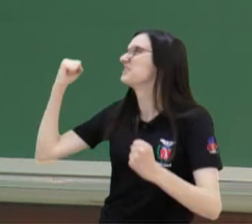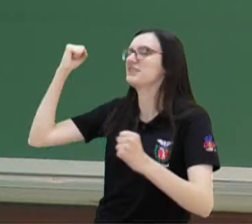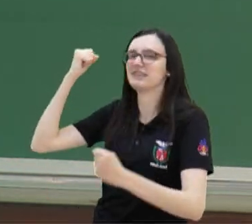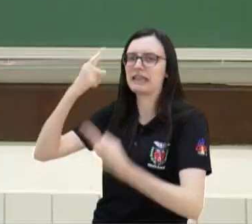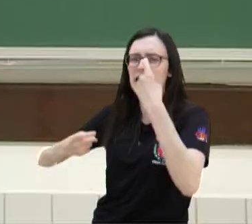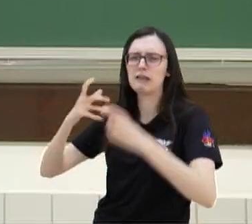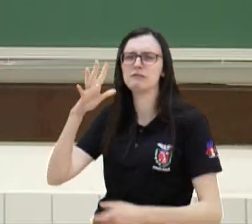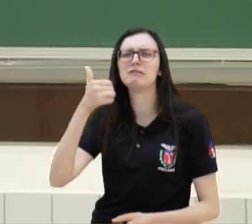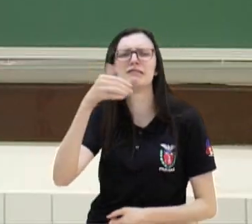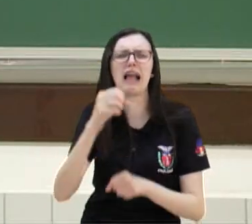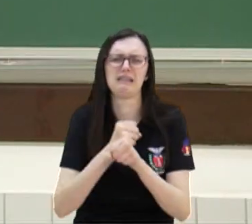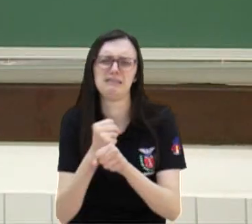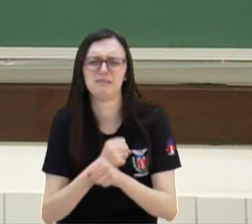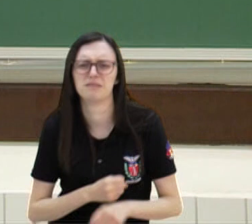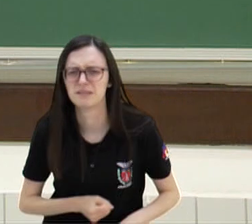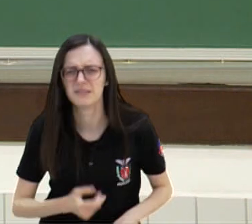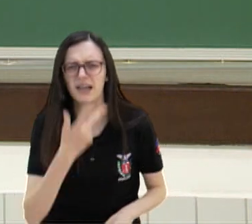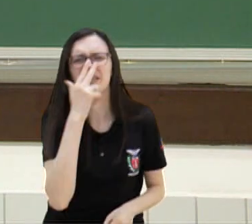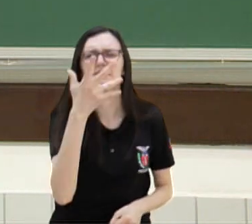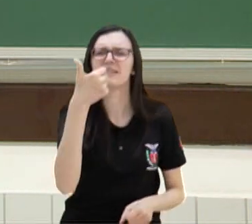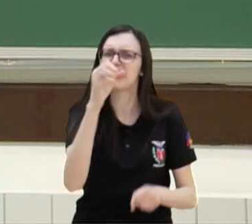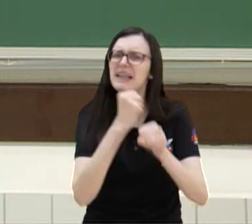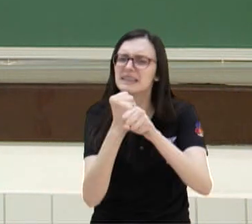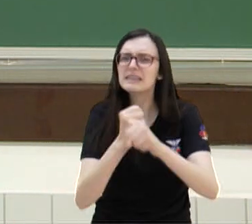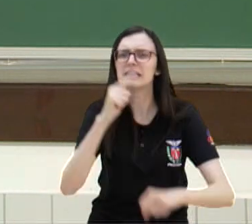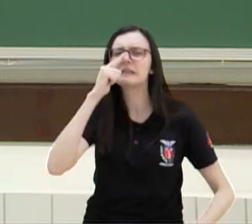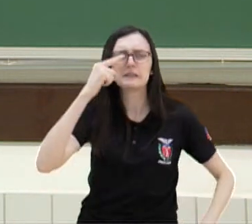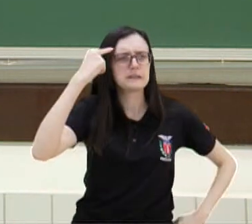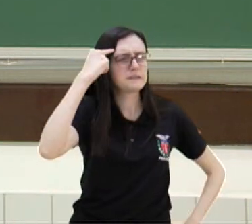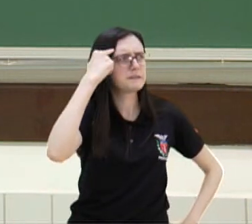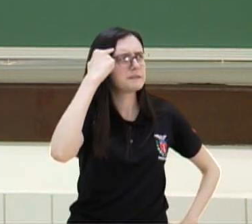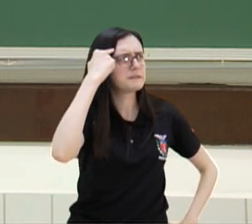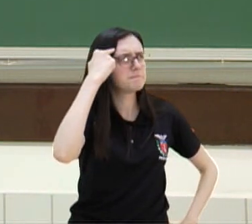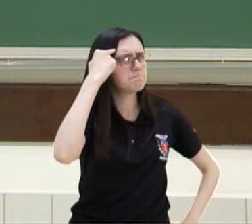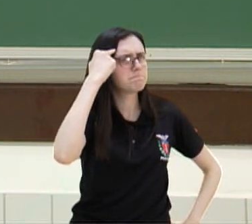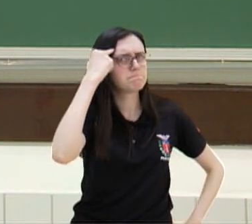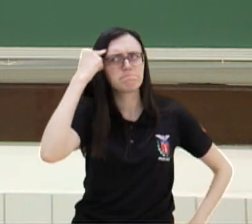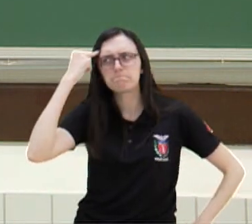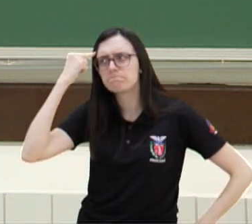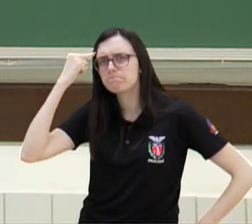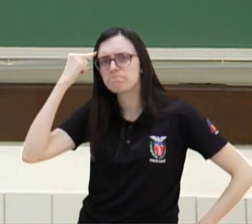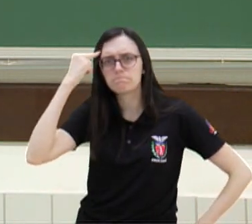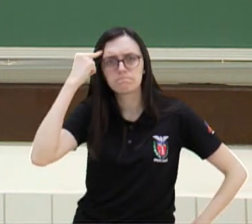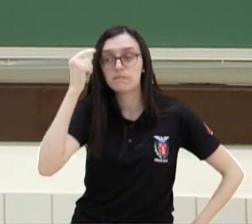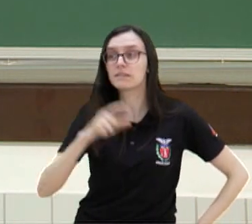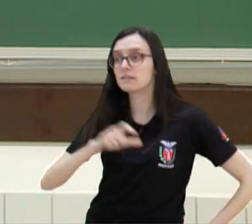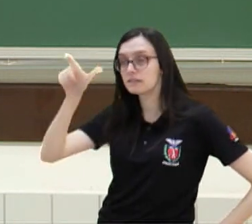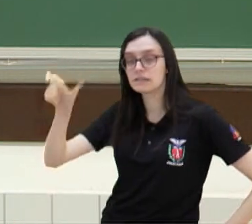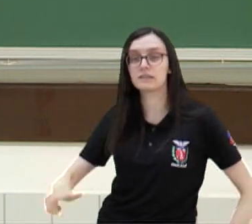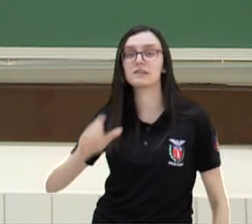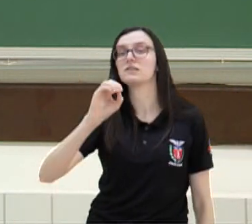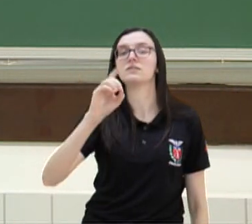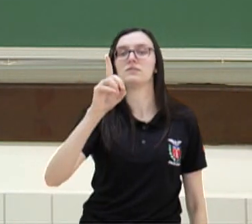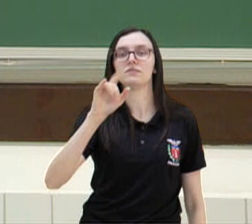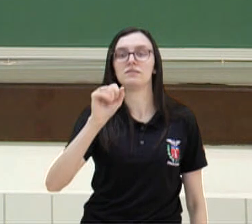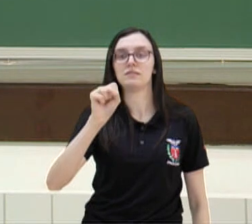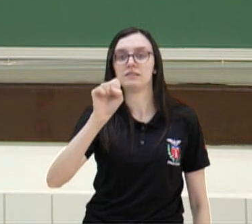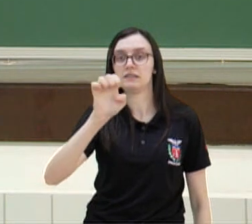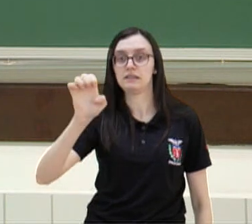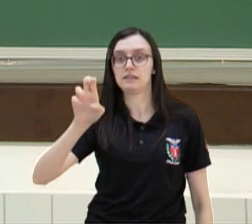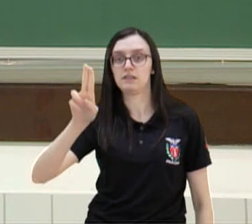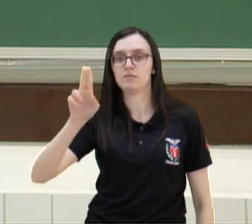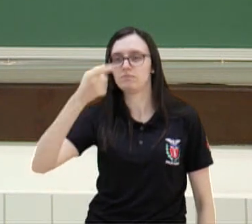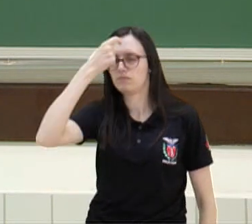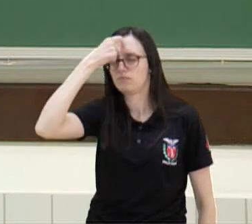menos uns 10 anos e os gregos decidiram, por intermédio de Odisseu, que tinha uma mente muito ágil, muito